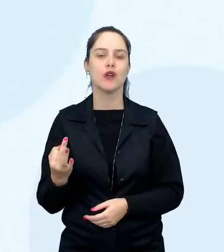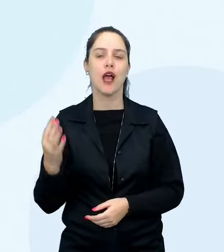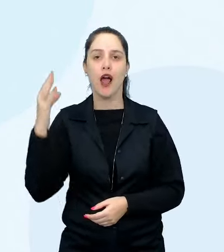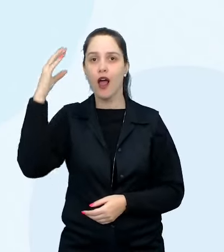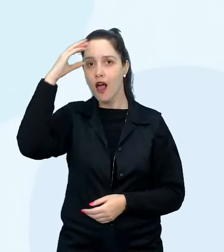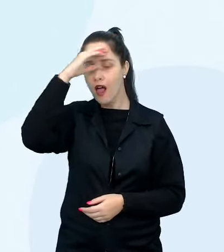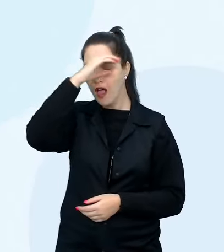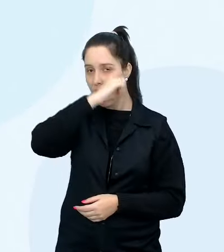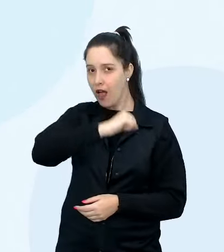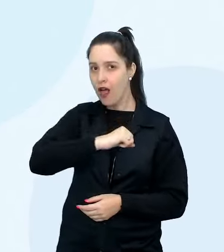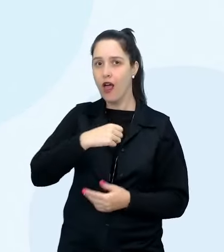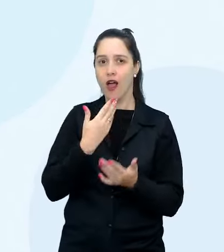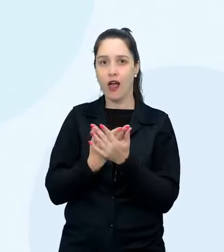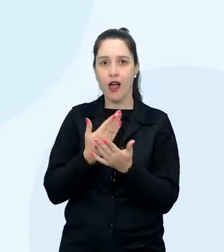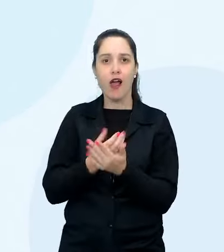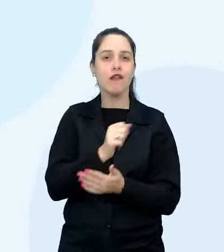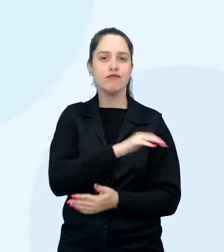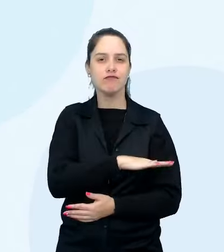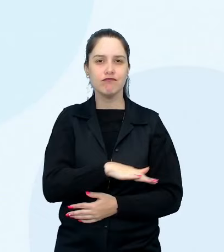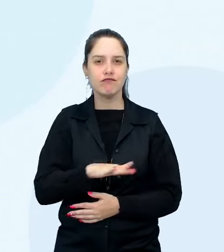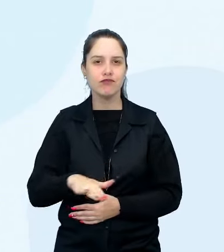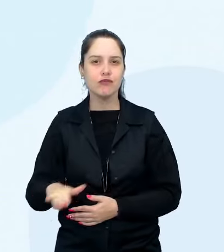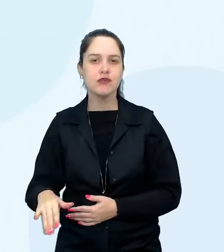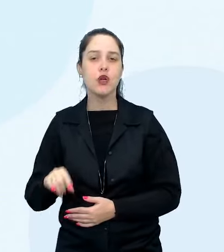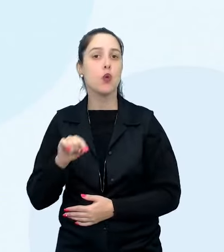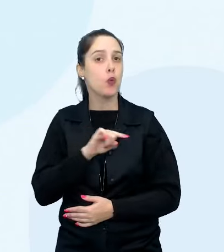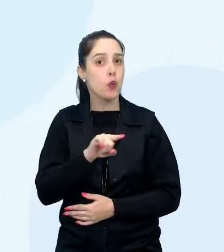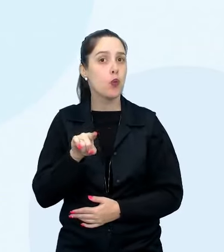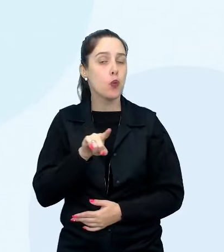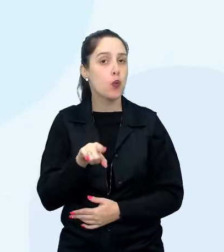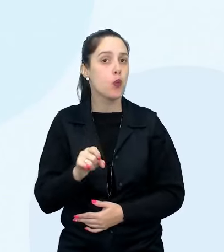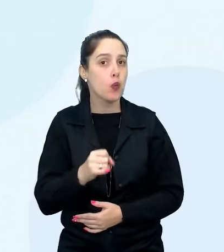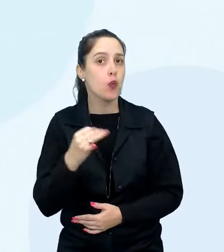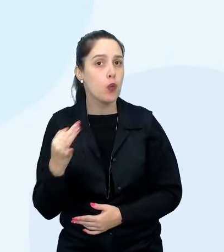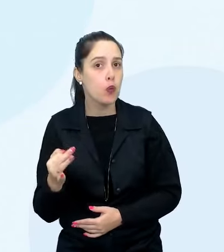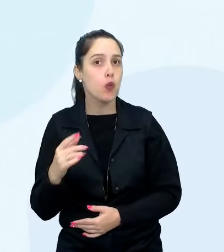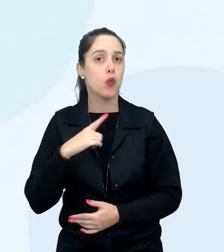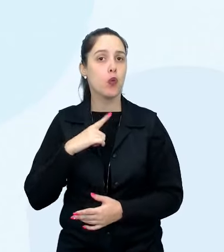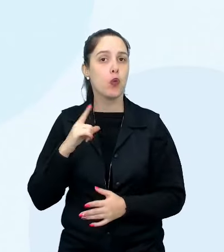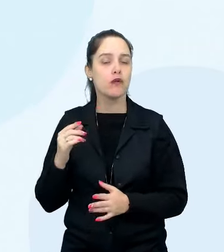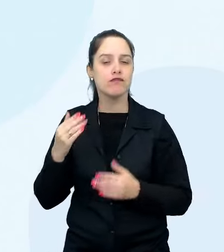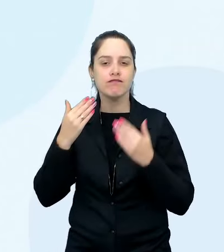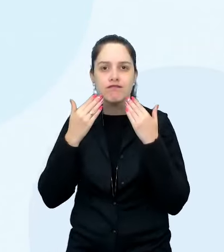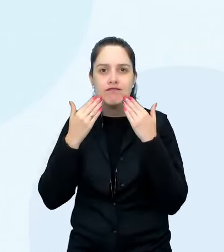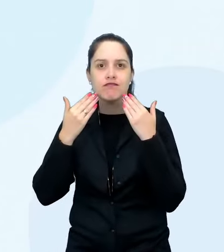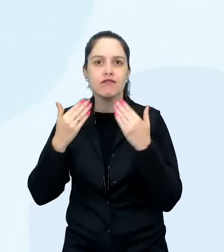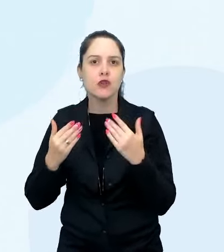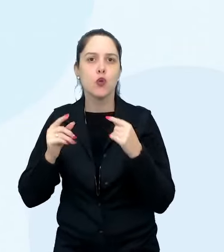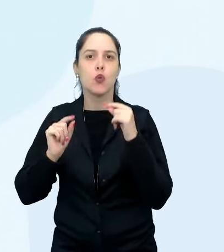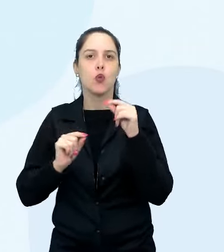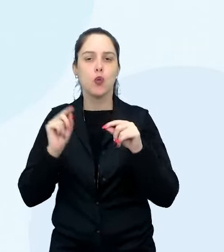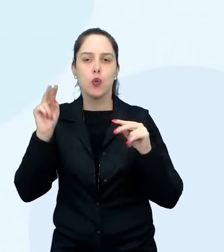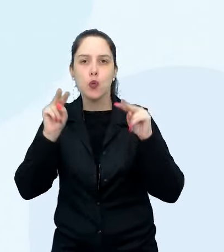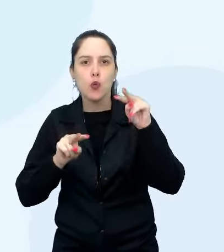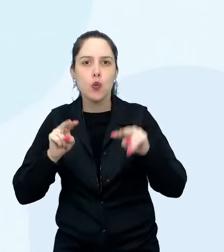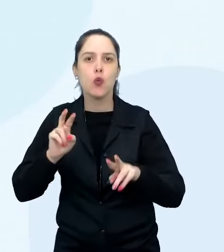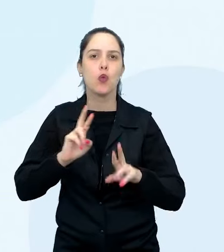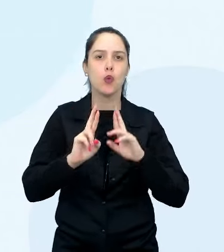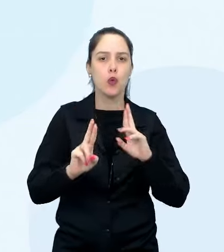apresenta a comanda para o estudante, quando você sintetiza o que eles viram no percurso